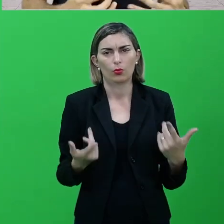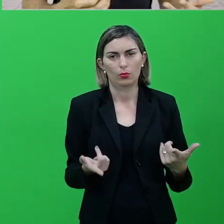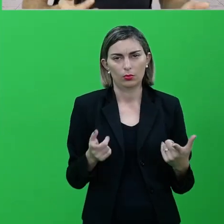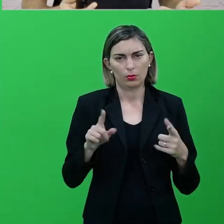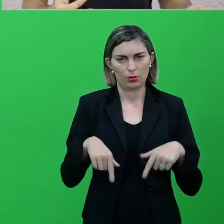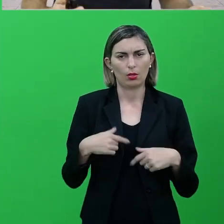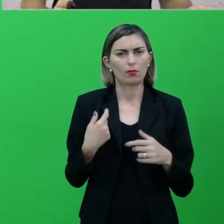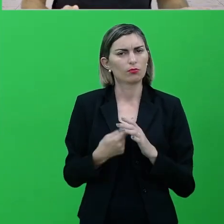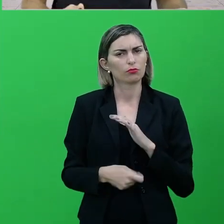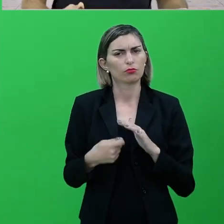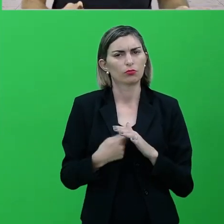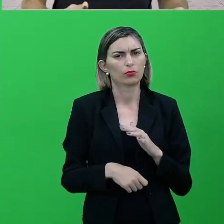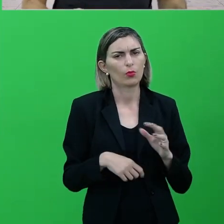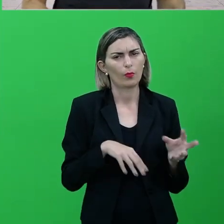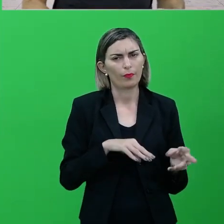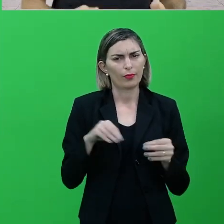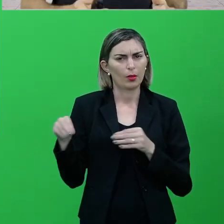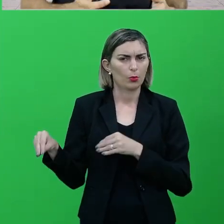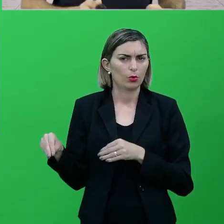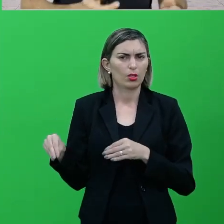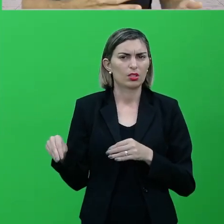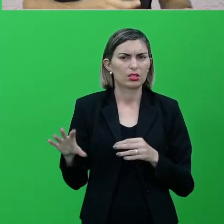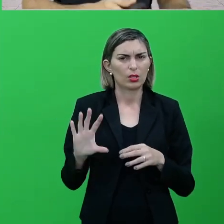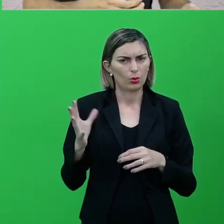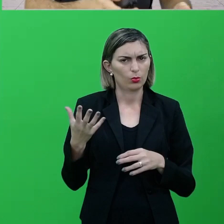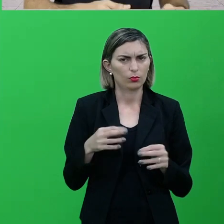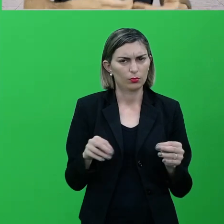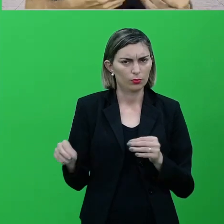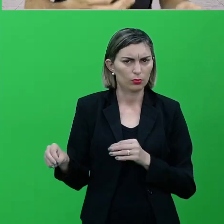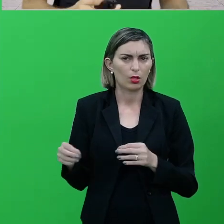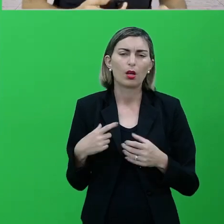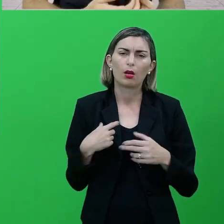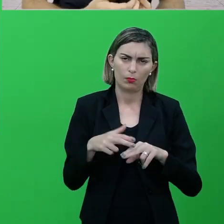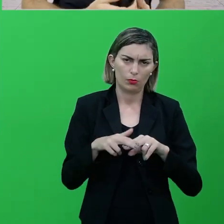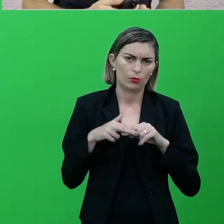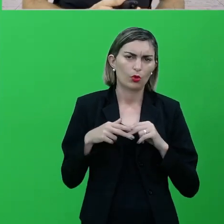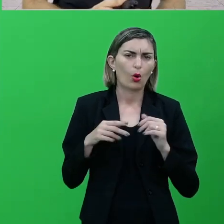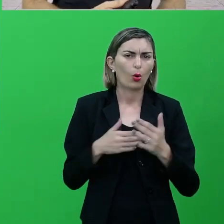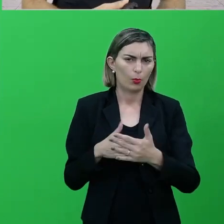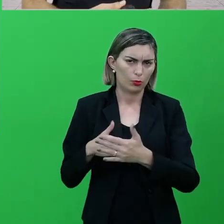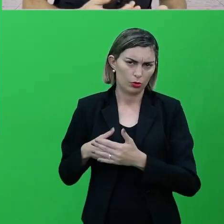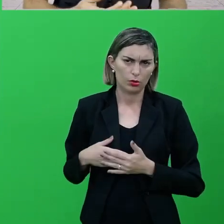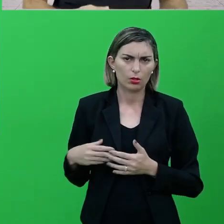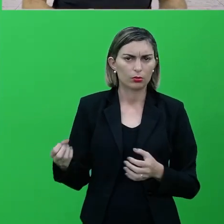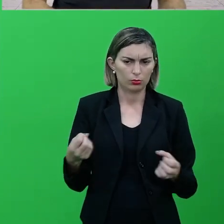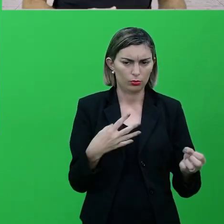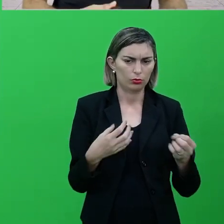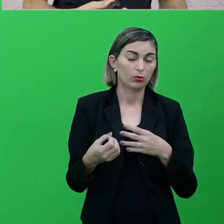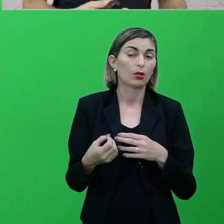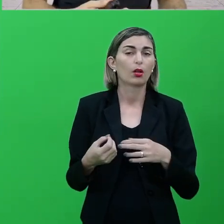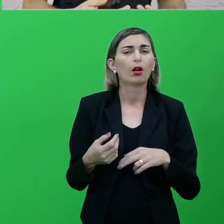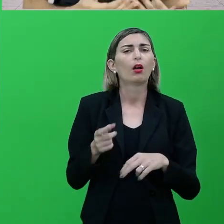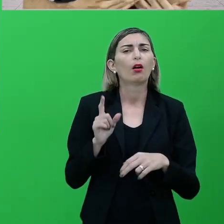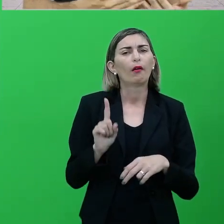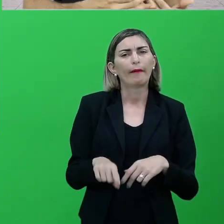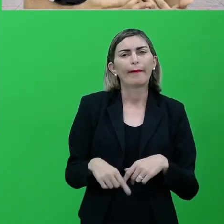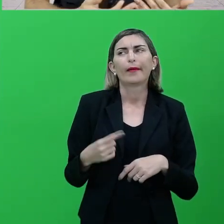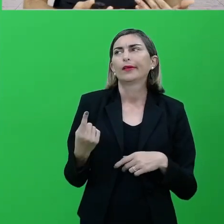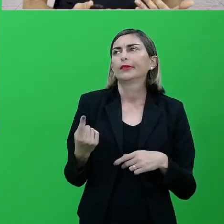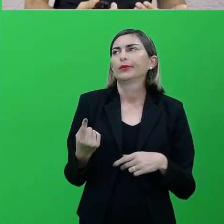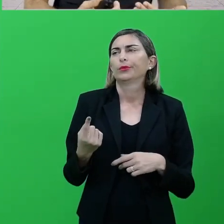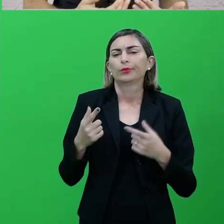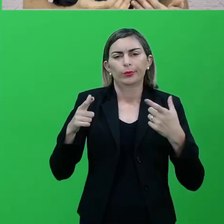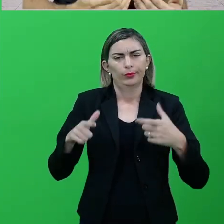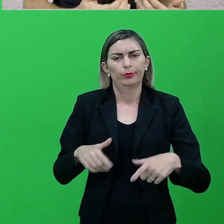a resistência à mudança, por exemplo, é uma questão relacionada a um obstáculo à inovação, é o fato de, no